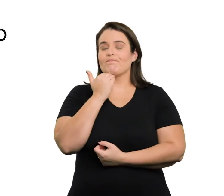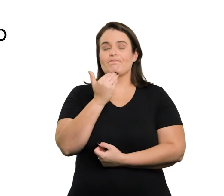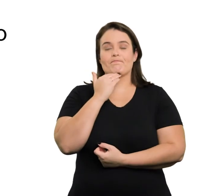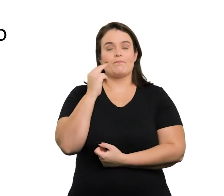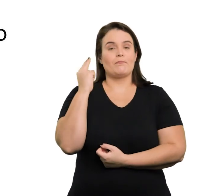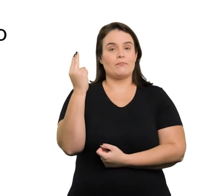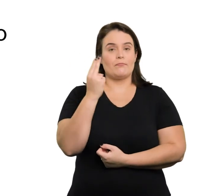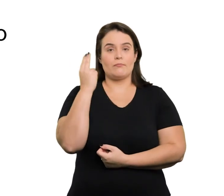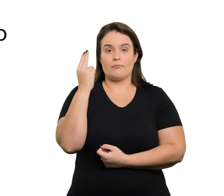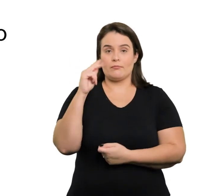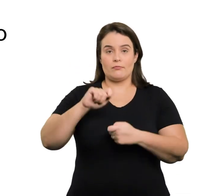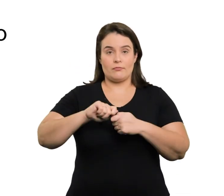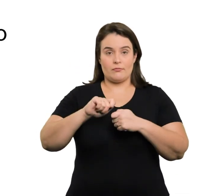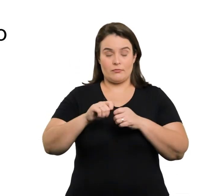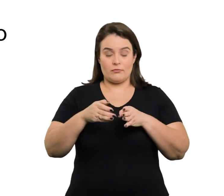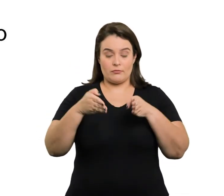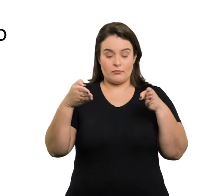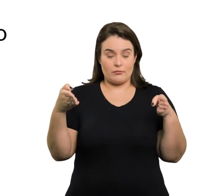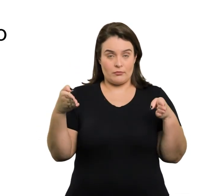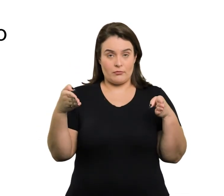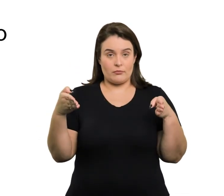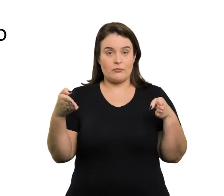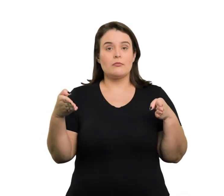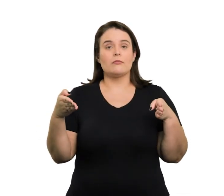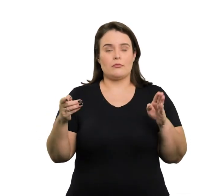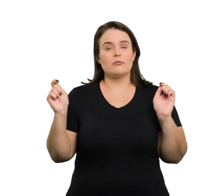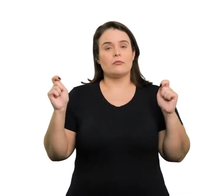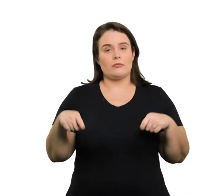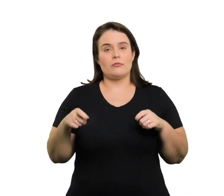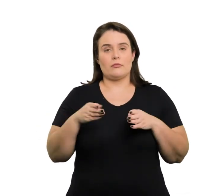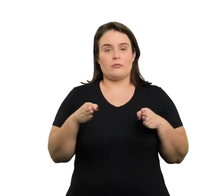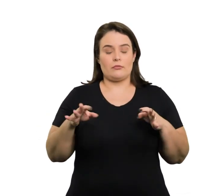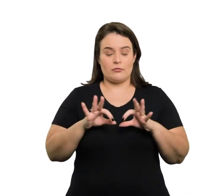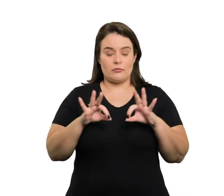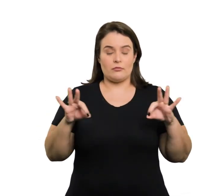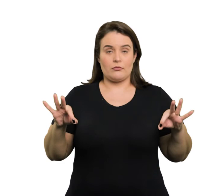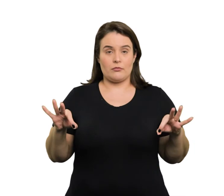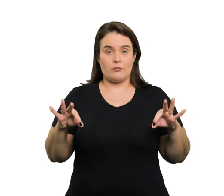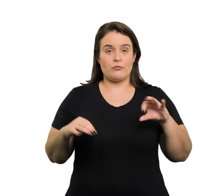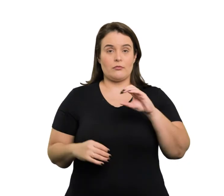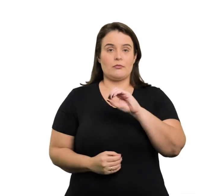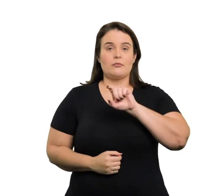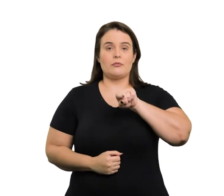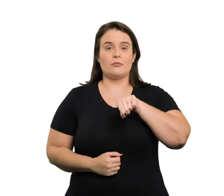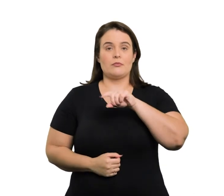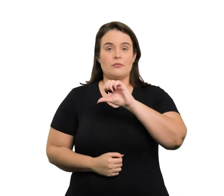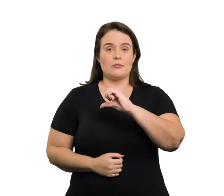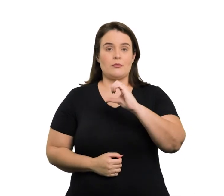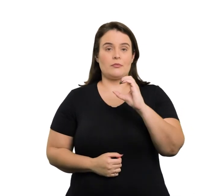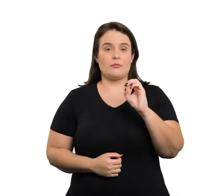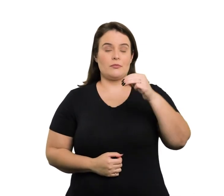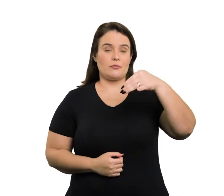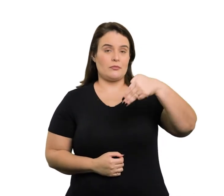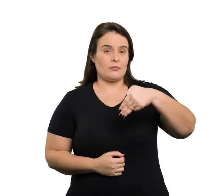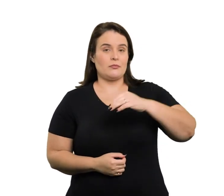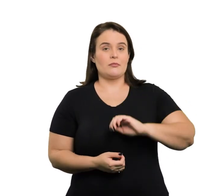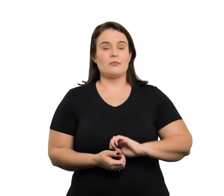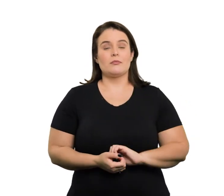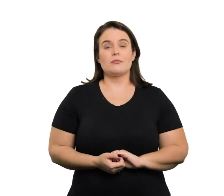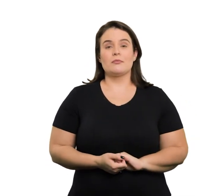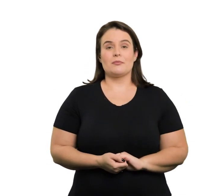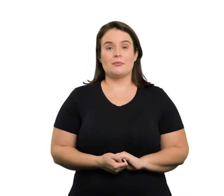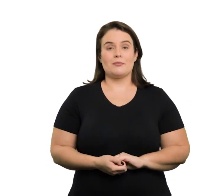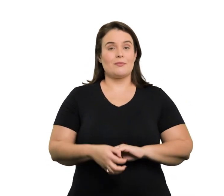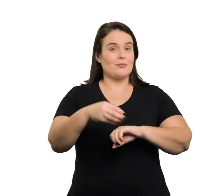da impraticabilidade de executar com largura maior, é permitida rampa com largura mínima de